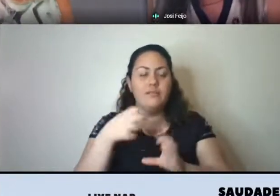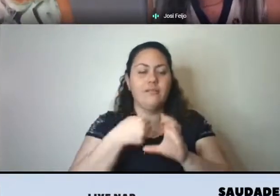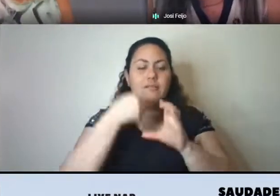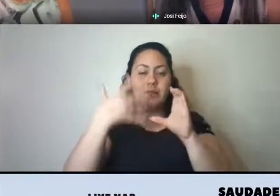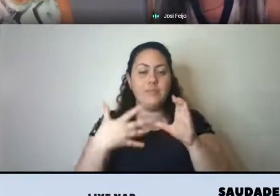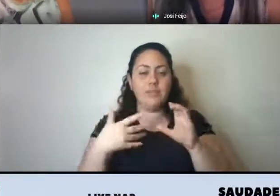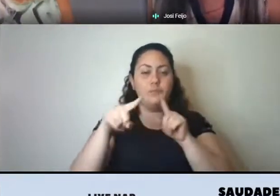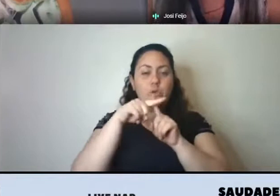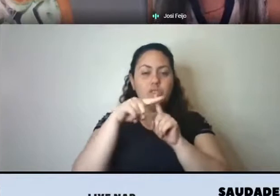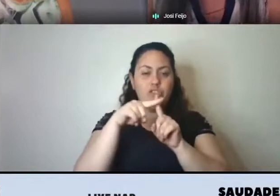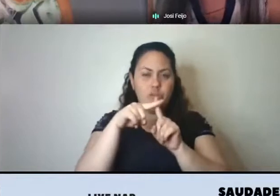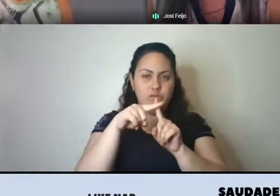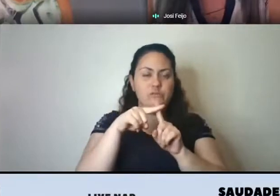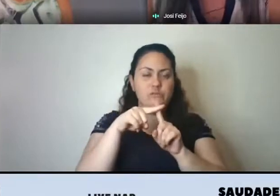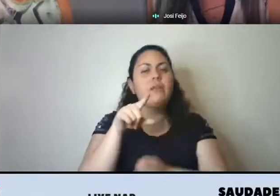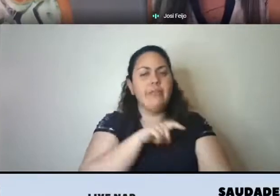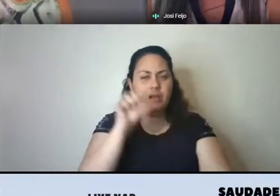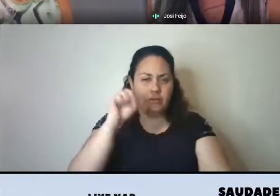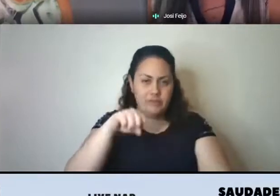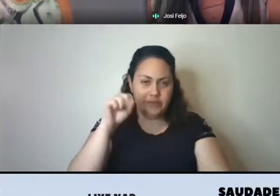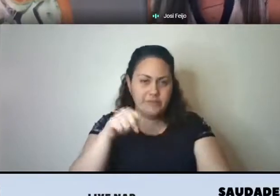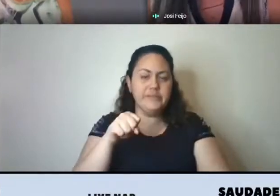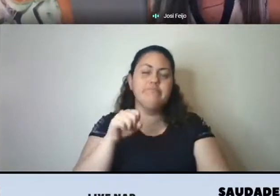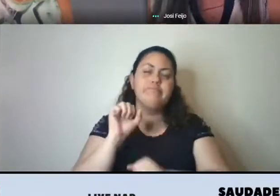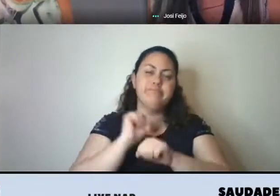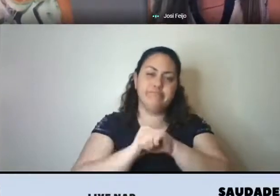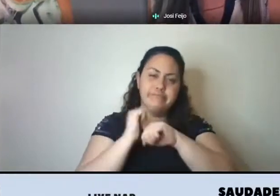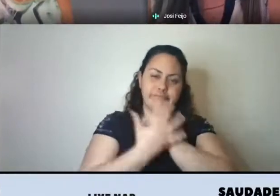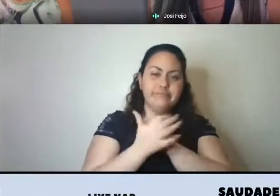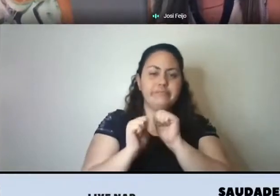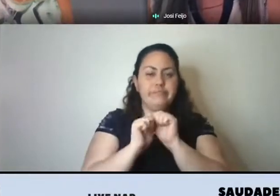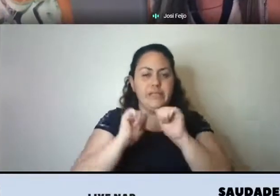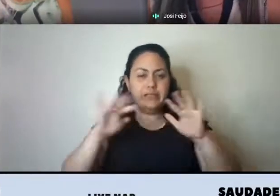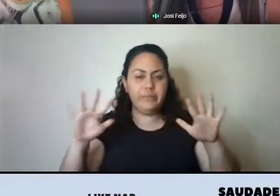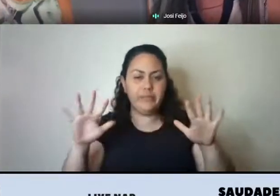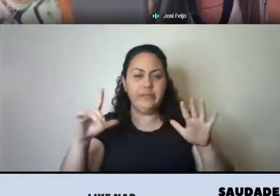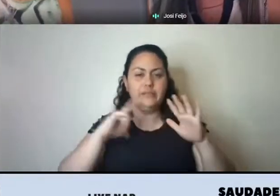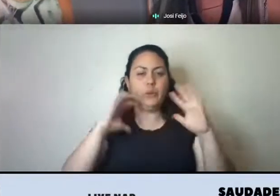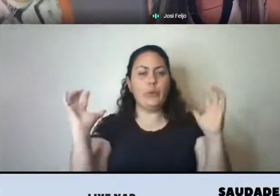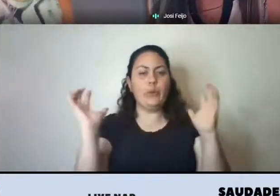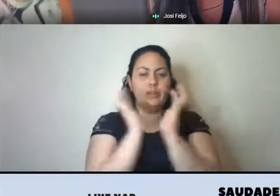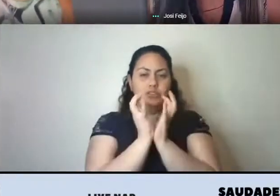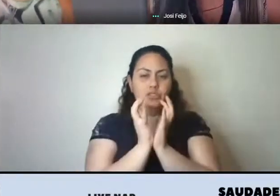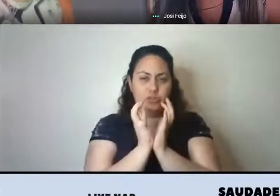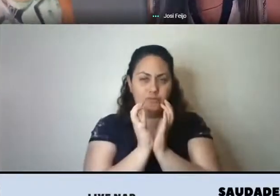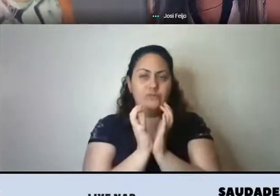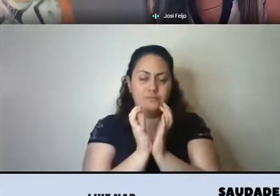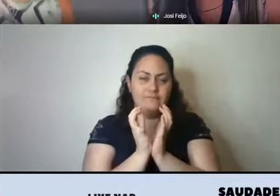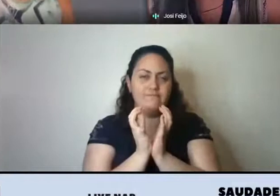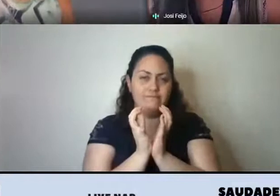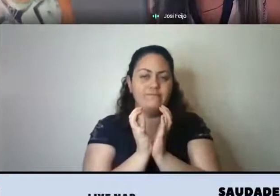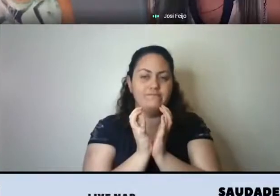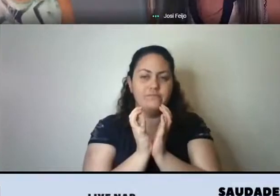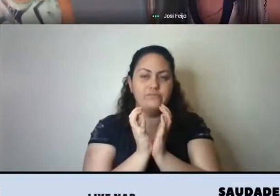positivos. Teve toda essa situação de pandemia, né? Que teve um fundo coletivo